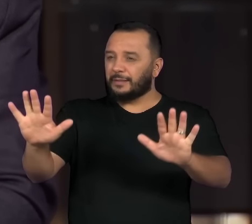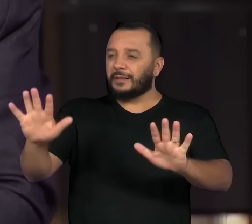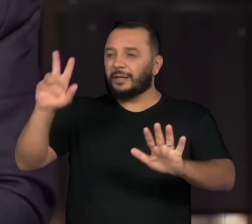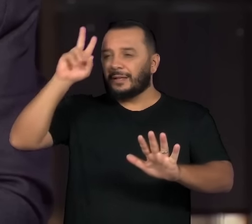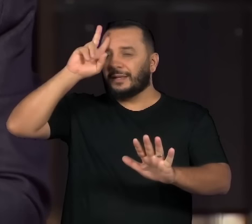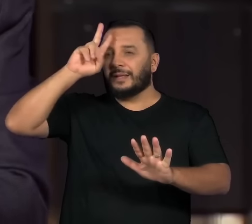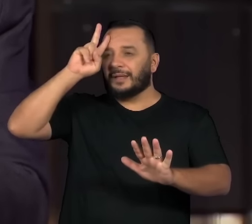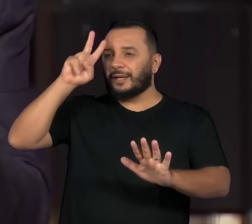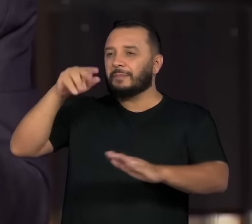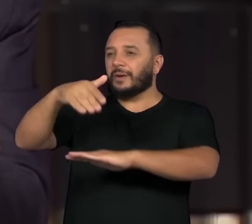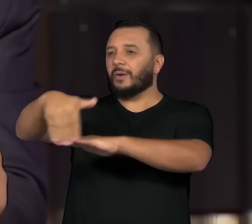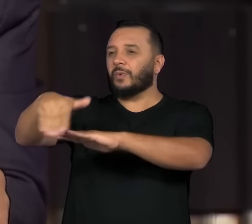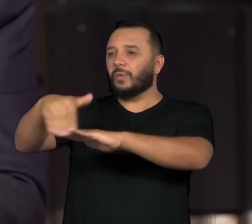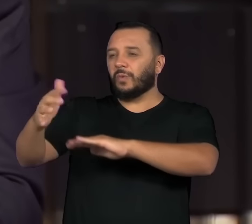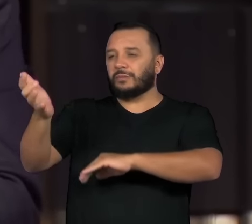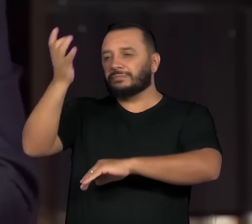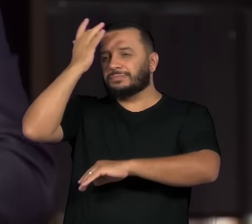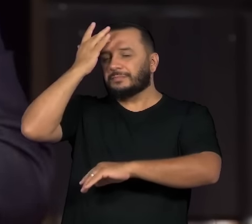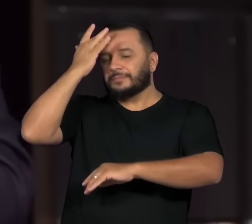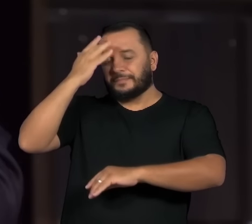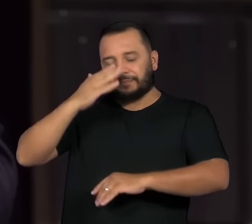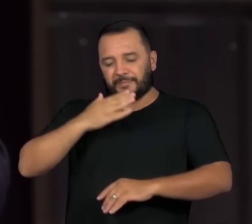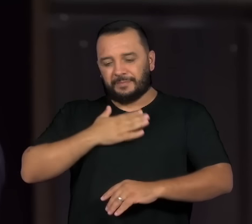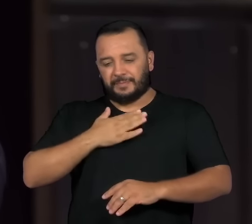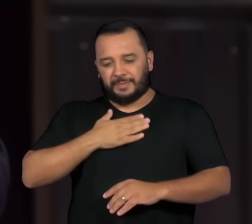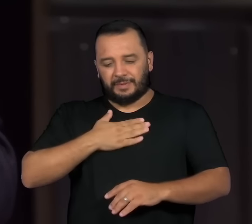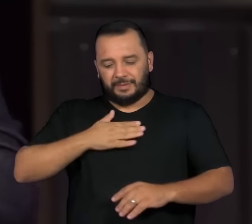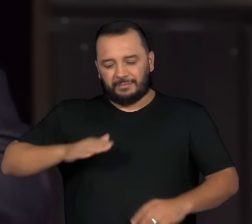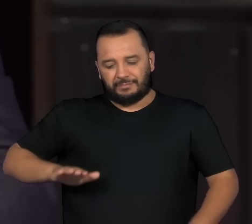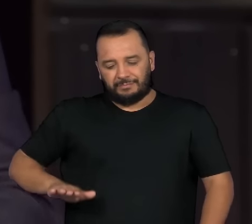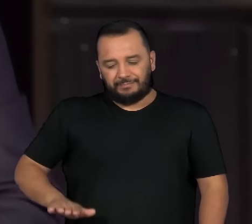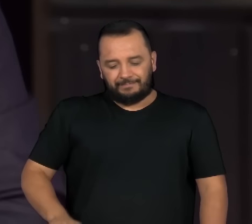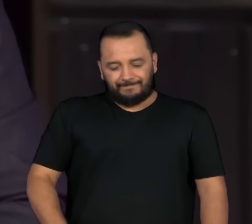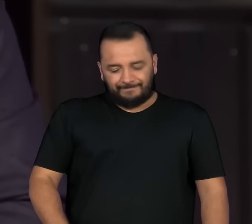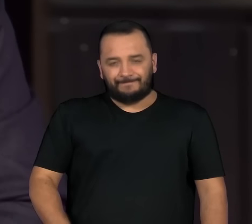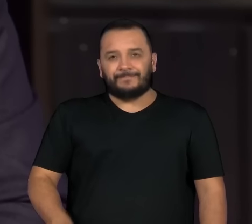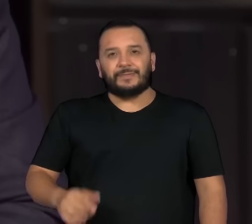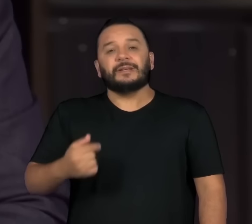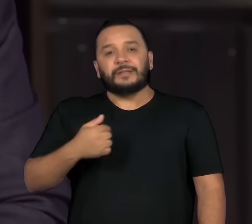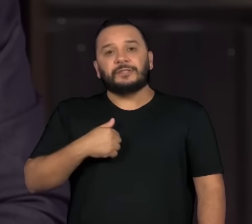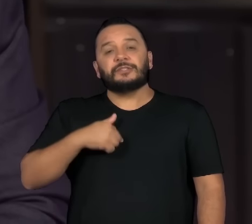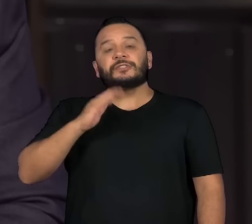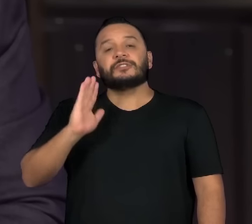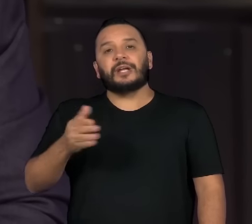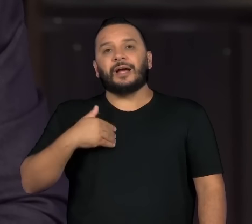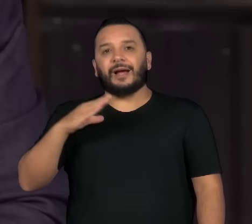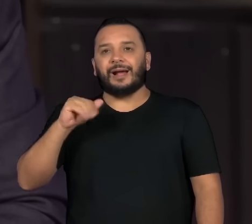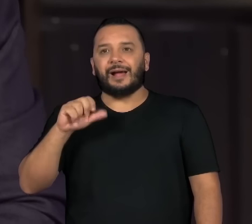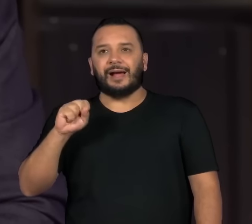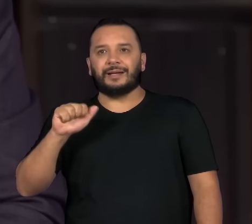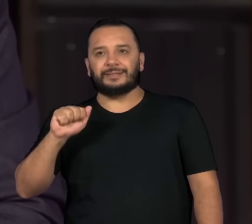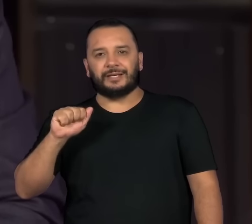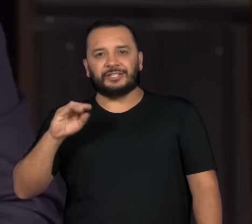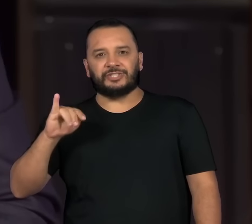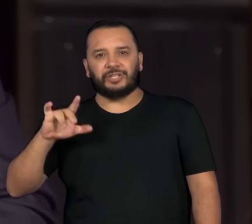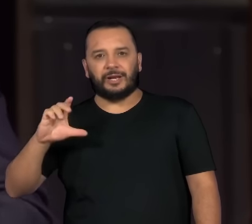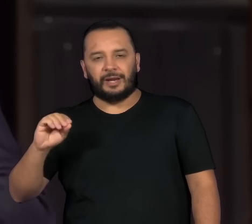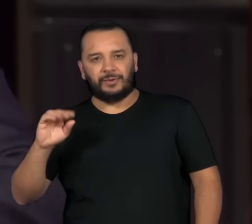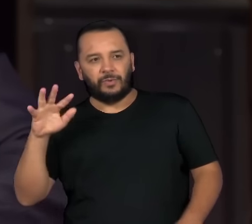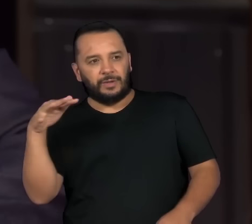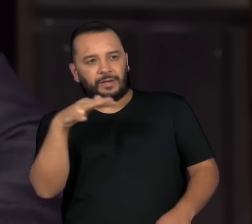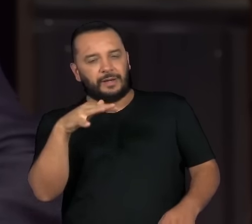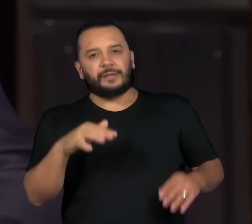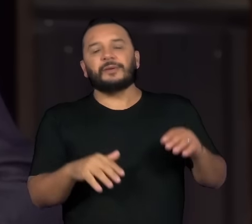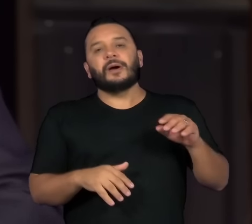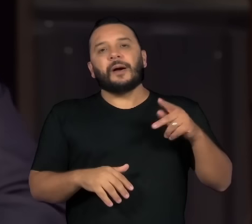minha infância, a casa singela olhando para a praça Cristo Rei. São os versos do poeta